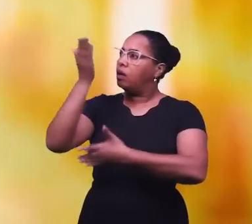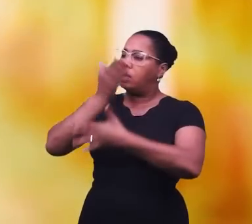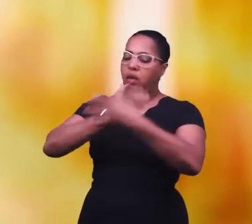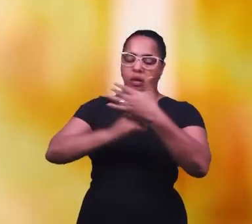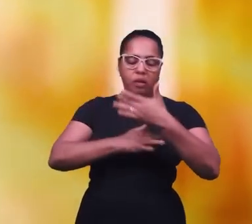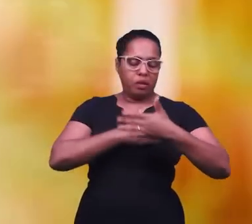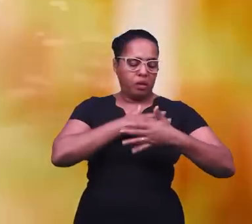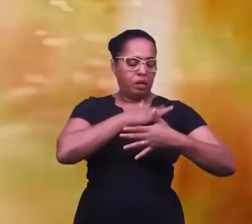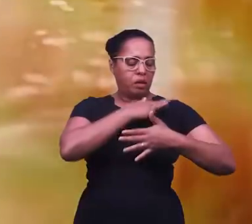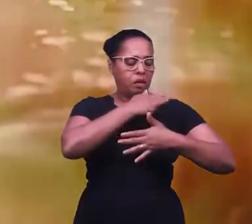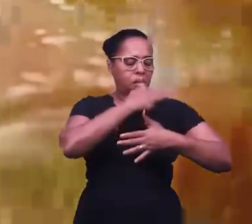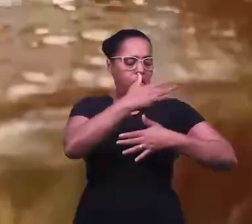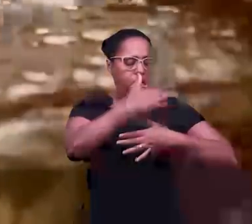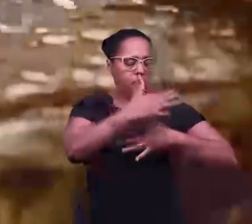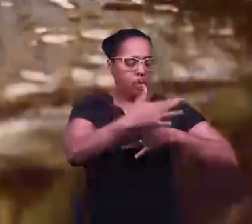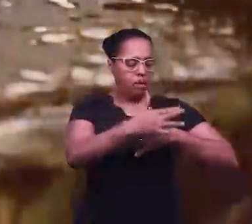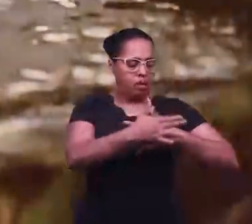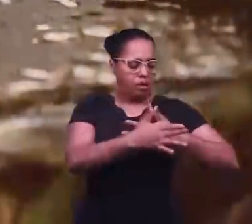cálice,